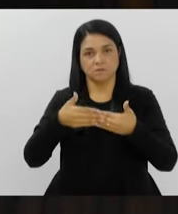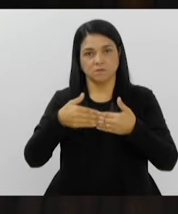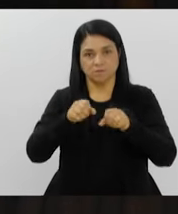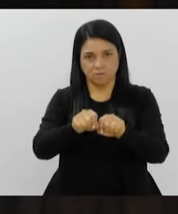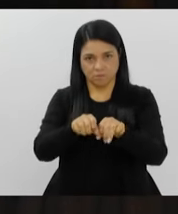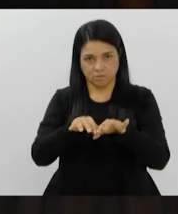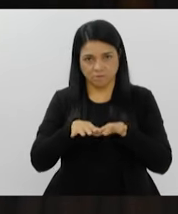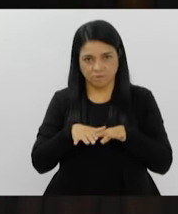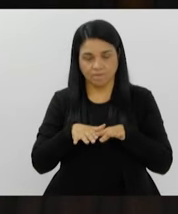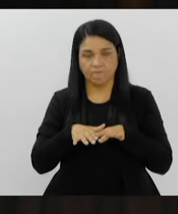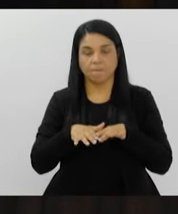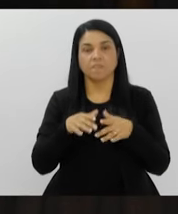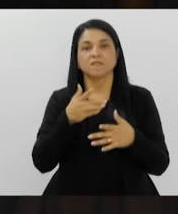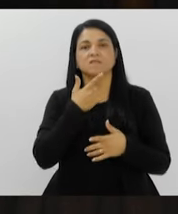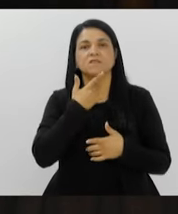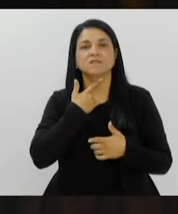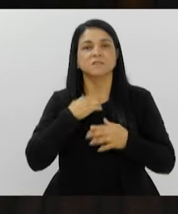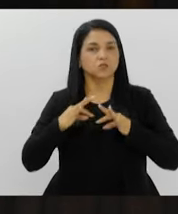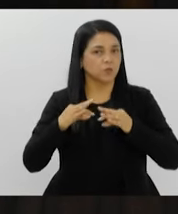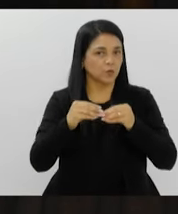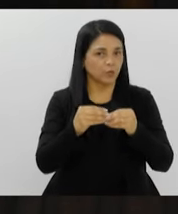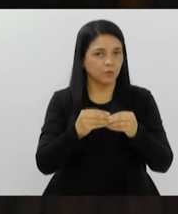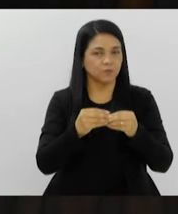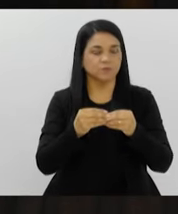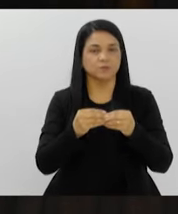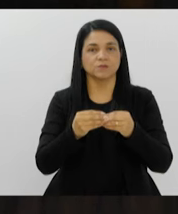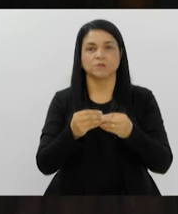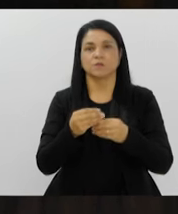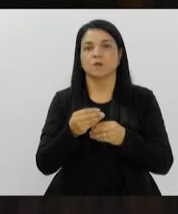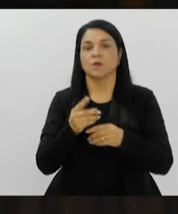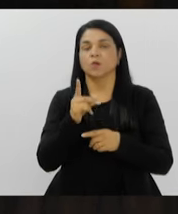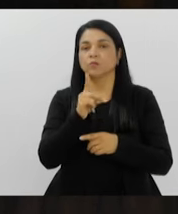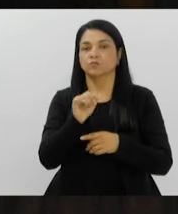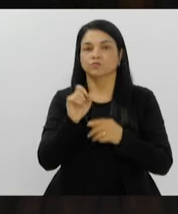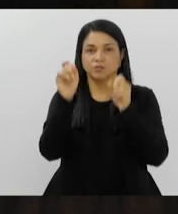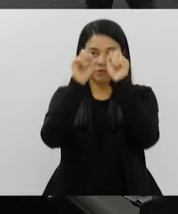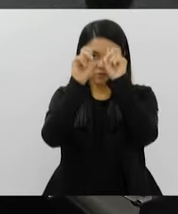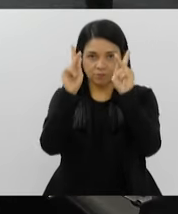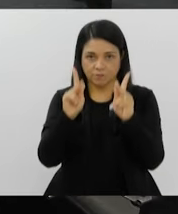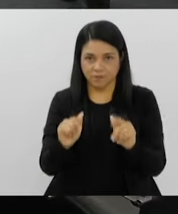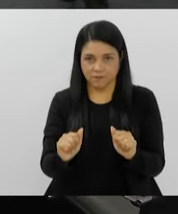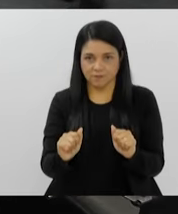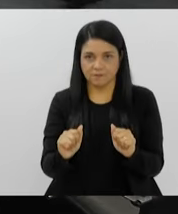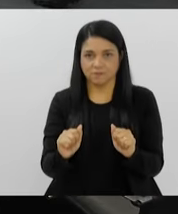a presente sessão, desejando a todos um dia de paz.